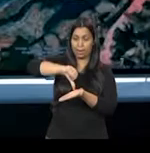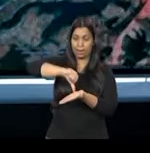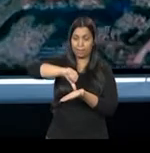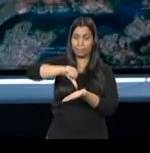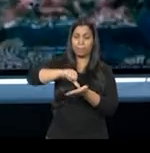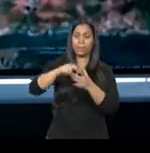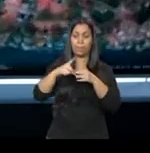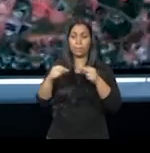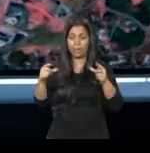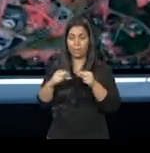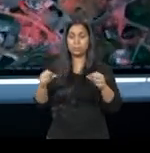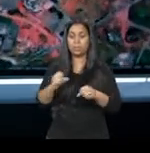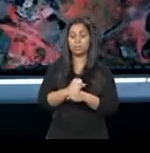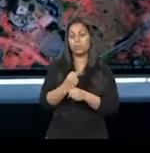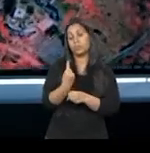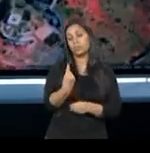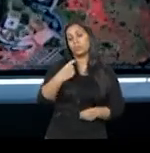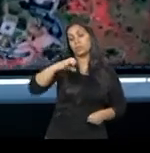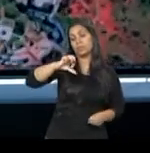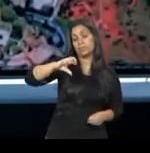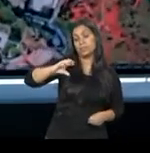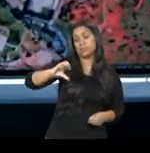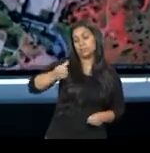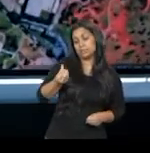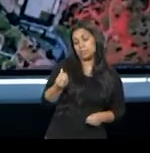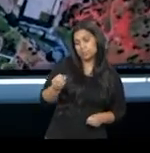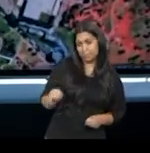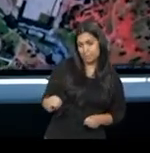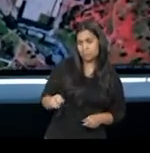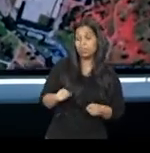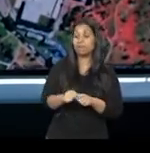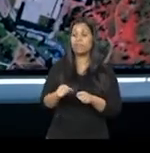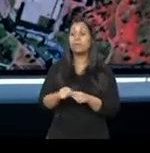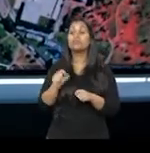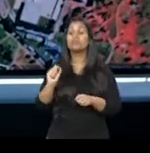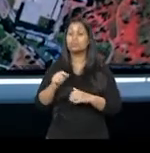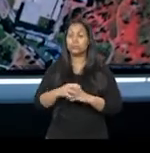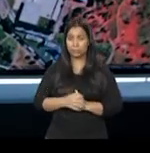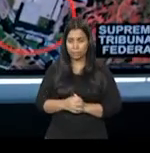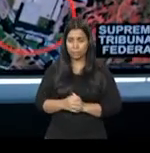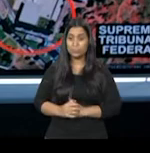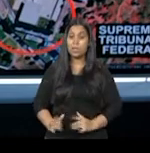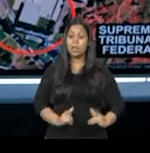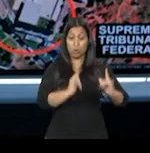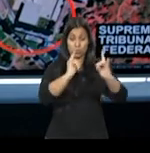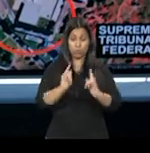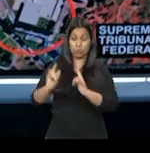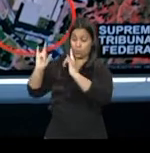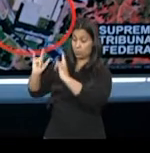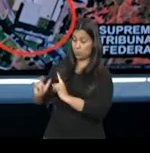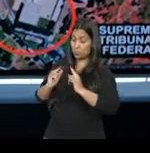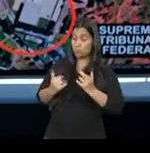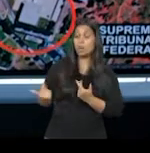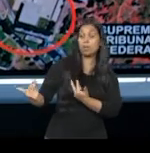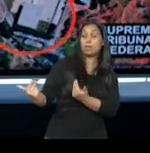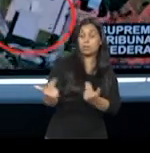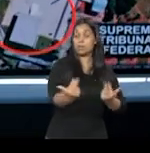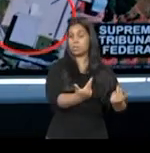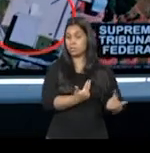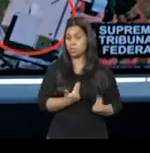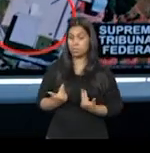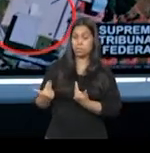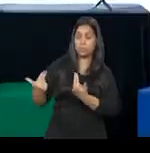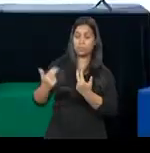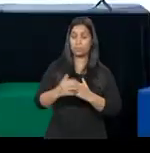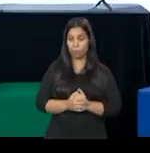na década de 60 fez com que os prédios dos três poderes fossem construídos de uma maneira que nenhum se sobressaísse